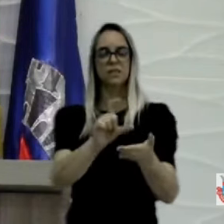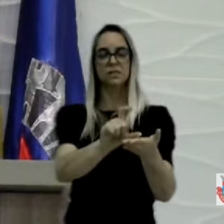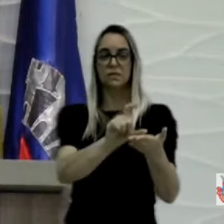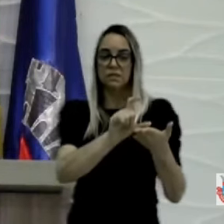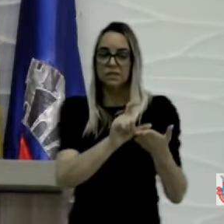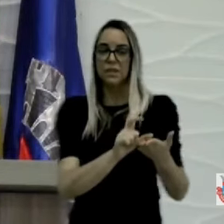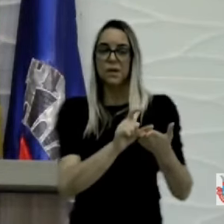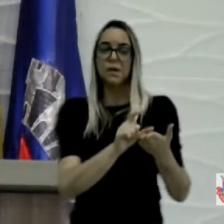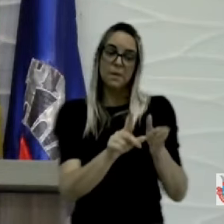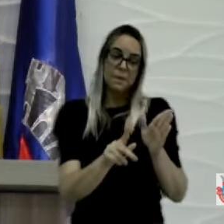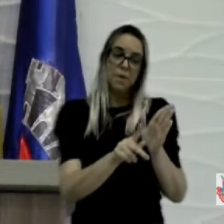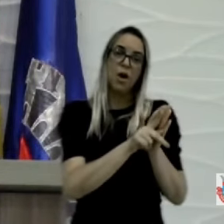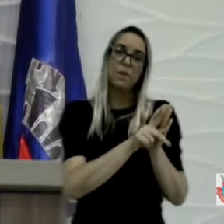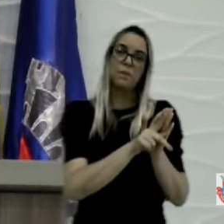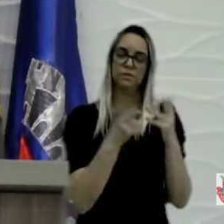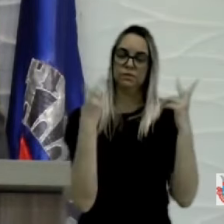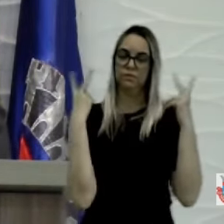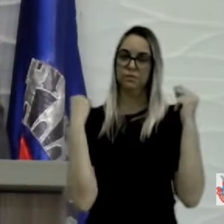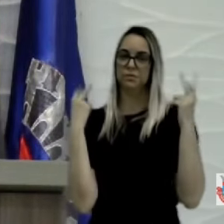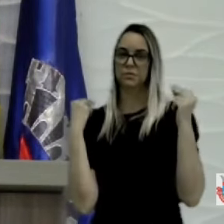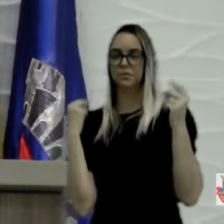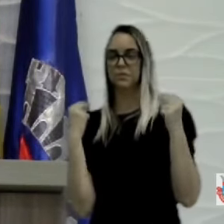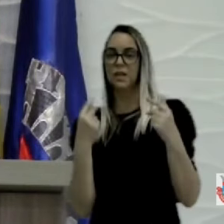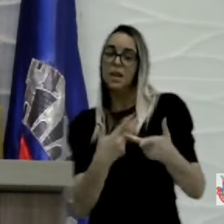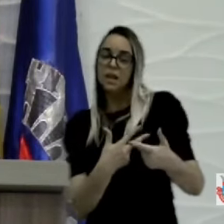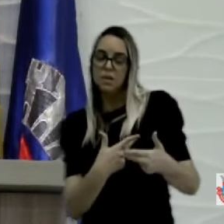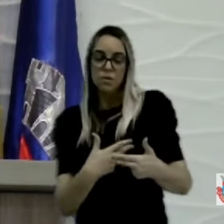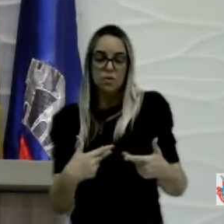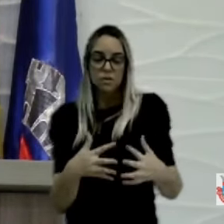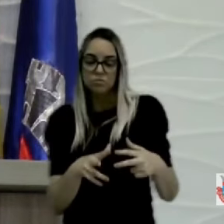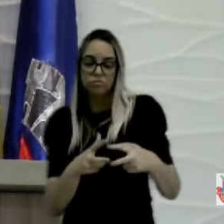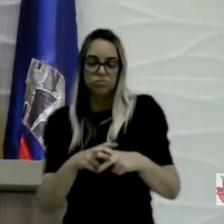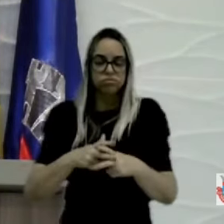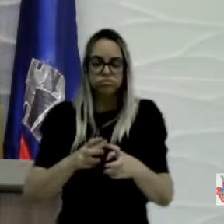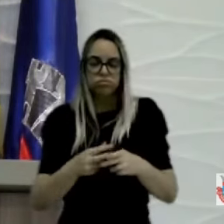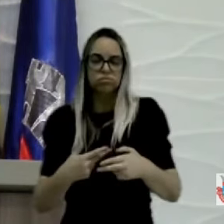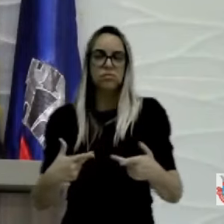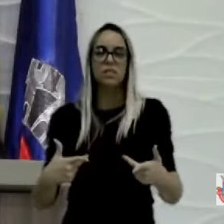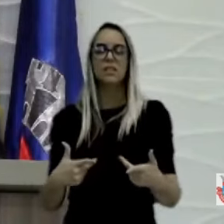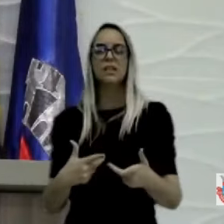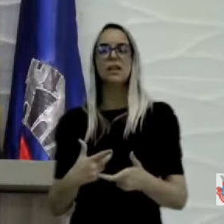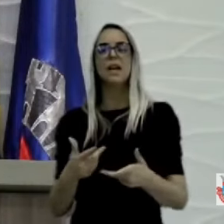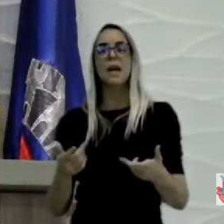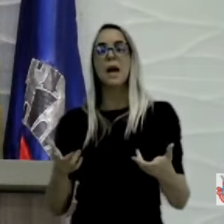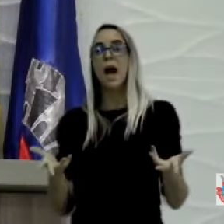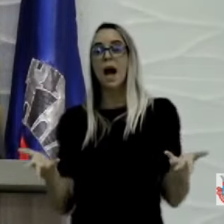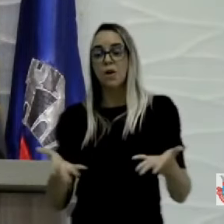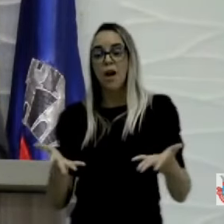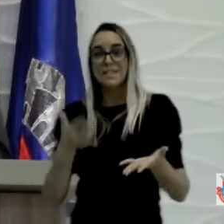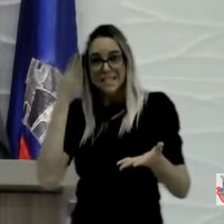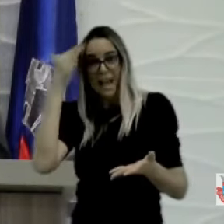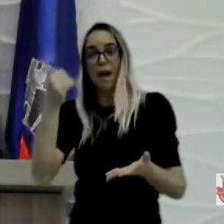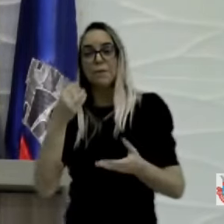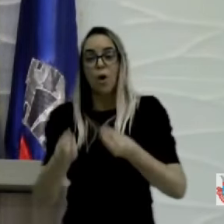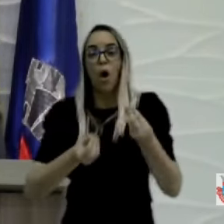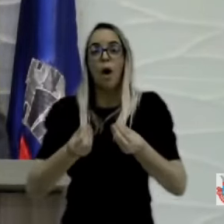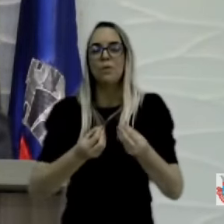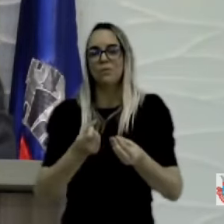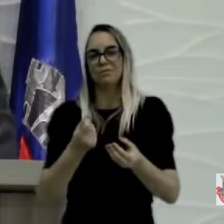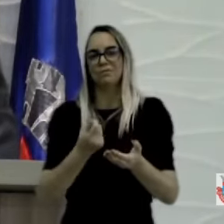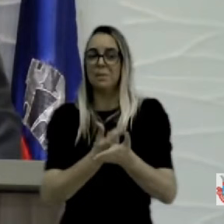do proprietário do transporte escolar e ele fazia manutenção. E hoje ele sabe como é para receber e o quanto ele